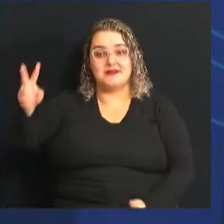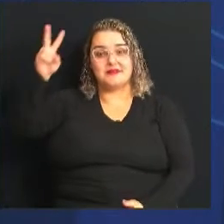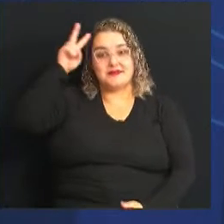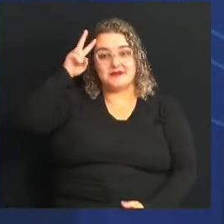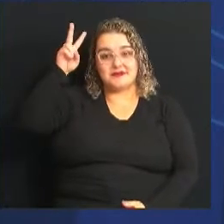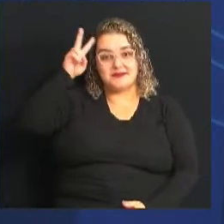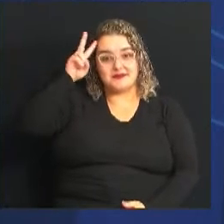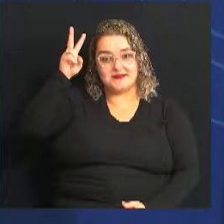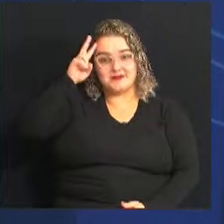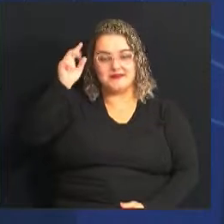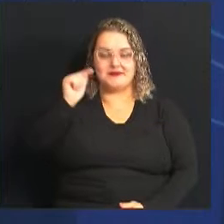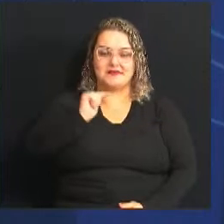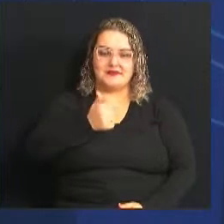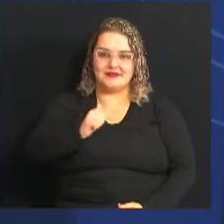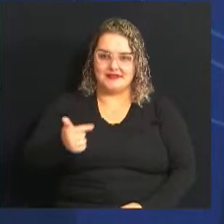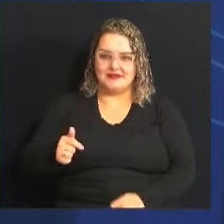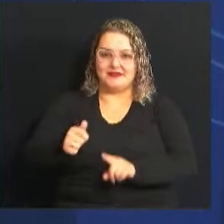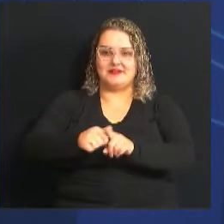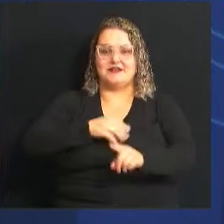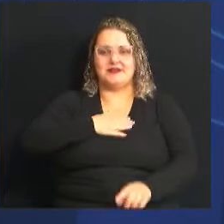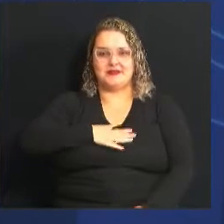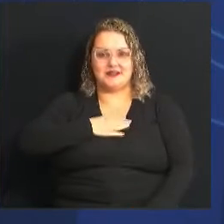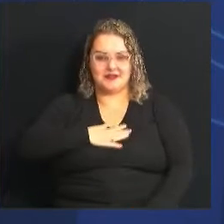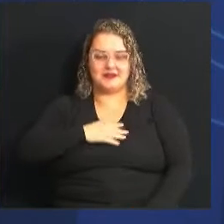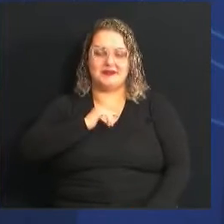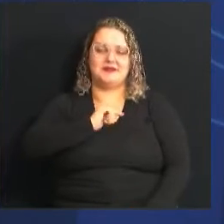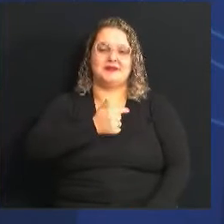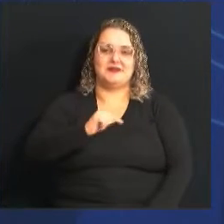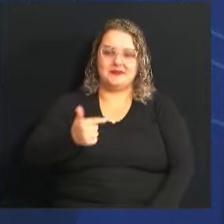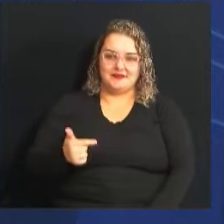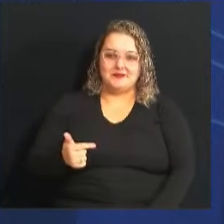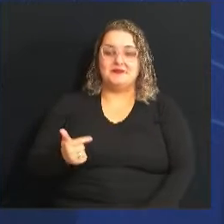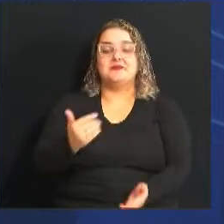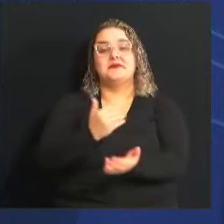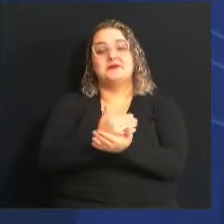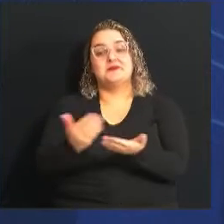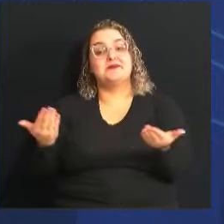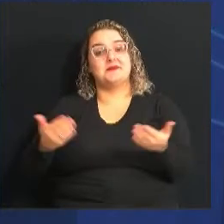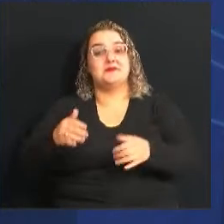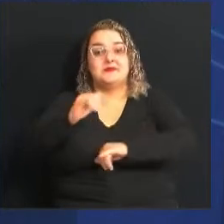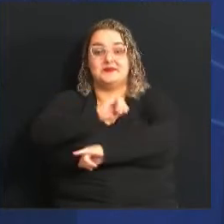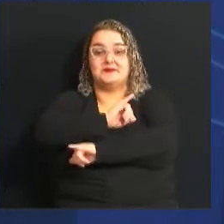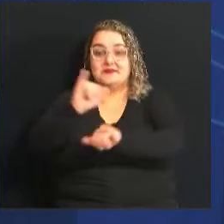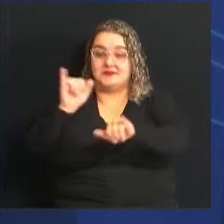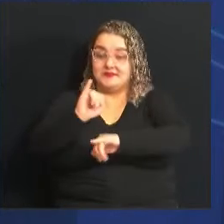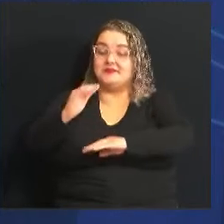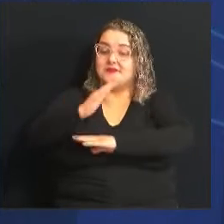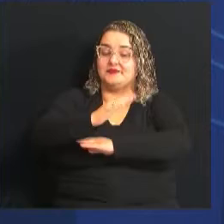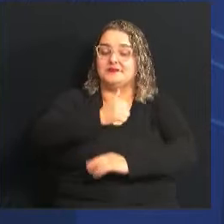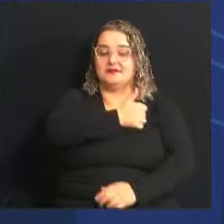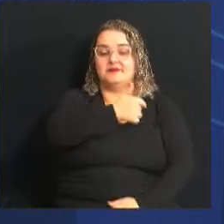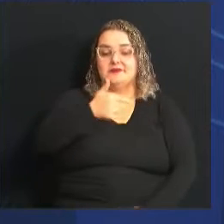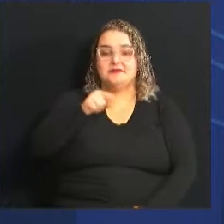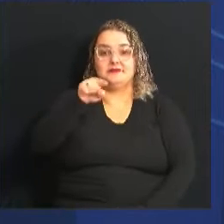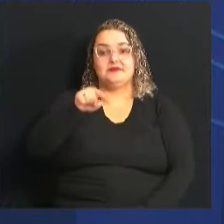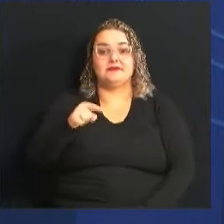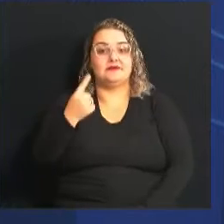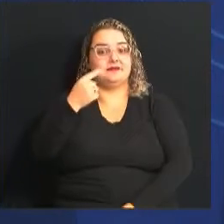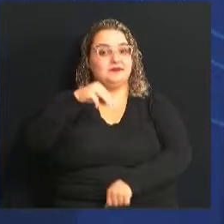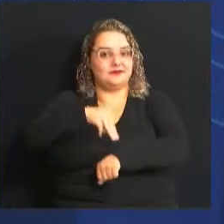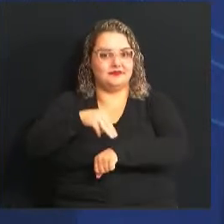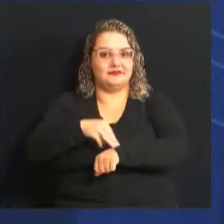2022. Inicia agora o nosso telejornal Câmara Notícia ao vivo, meio-dia mais 1 minuto. E eu quero a